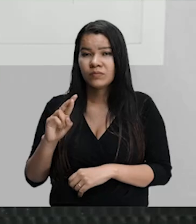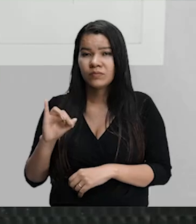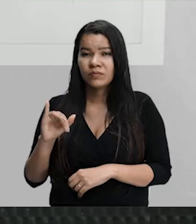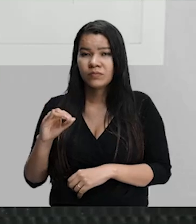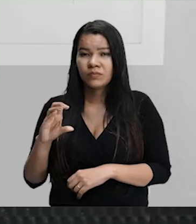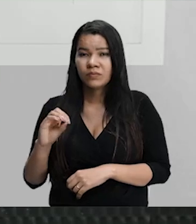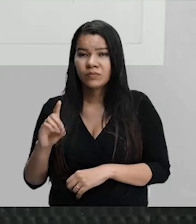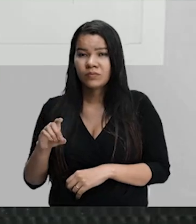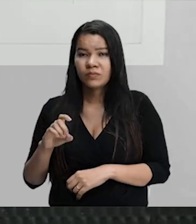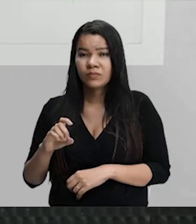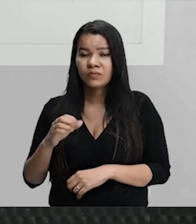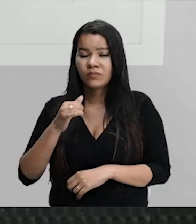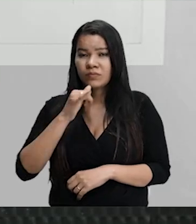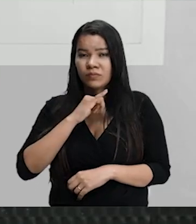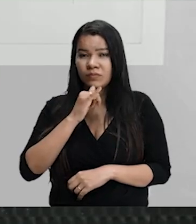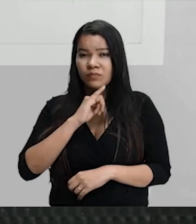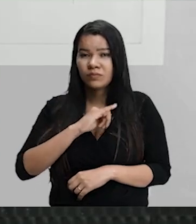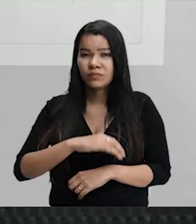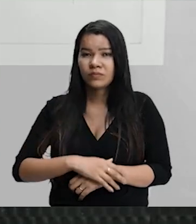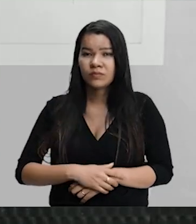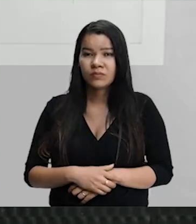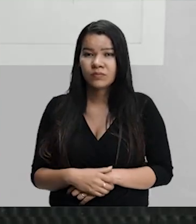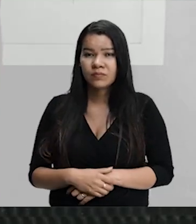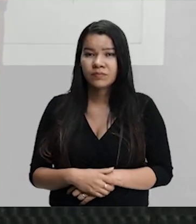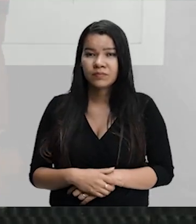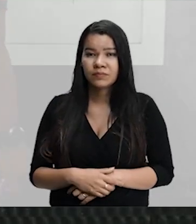exemplo, tá certo? Então,